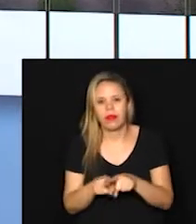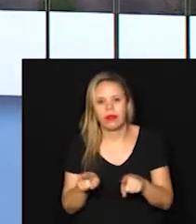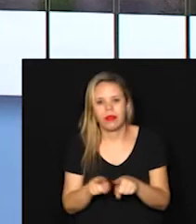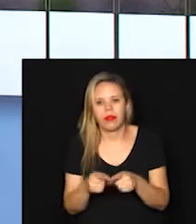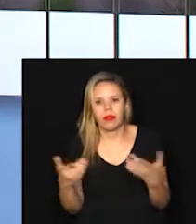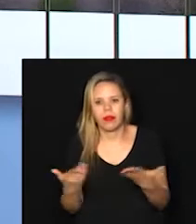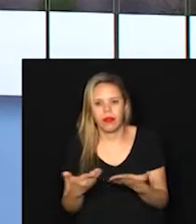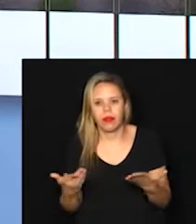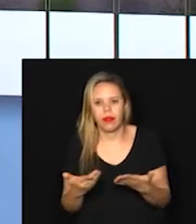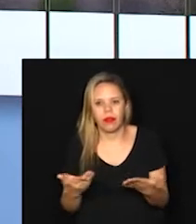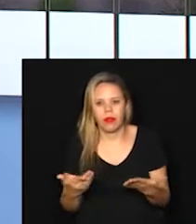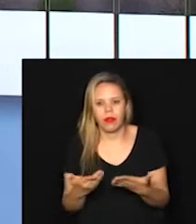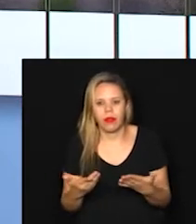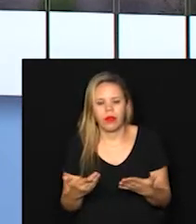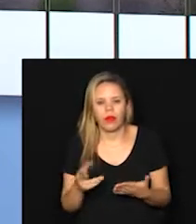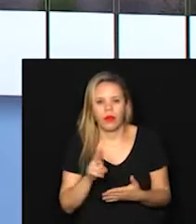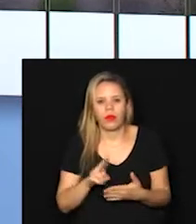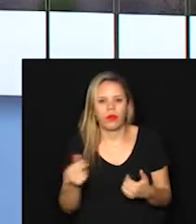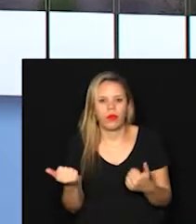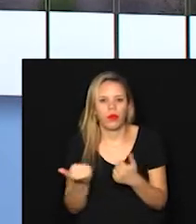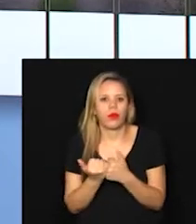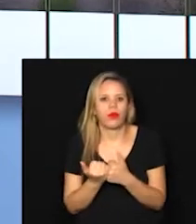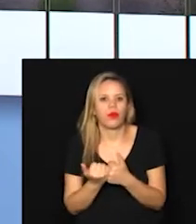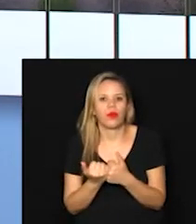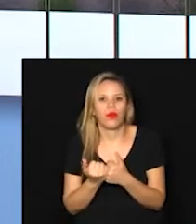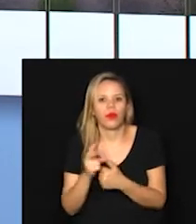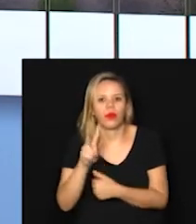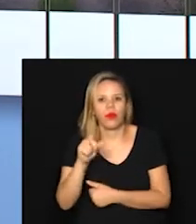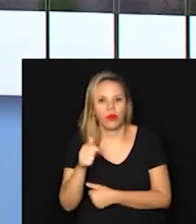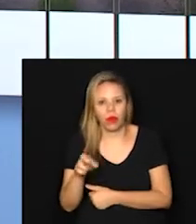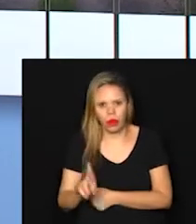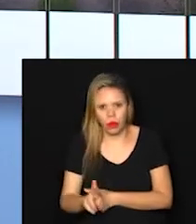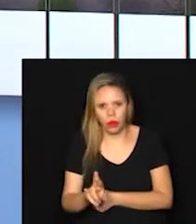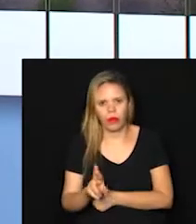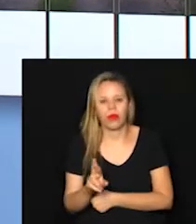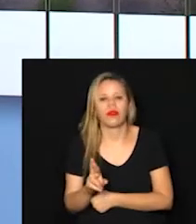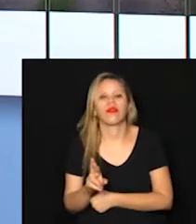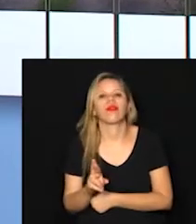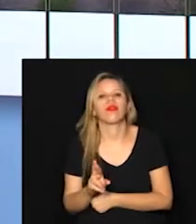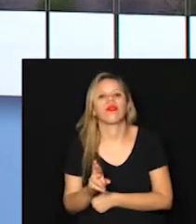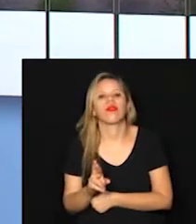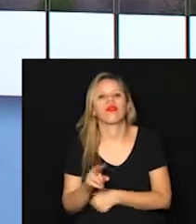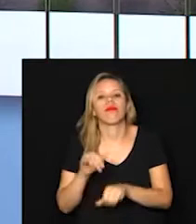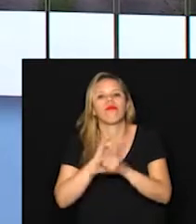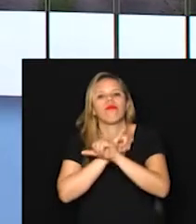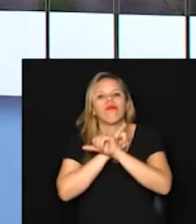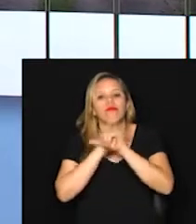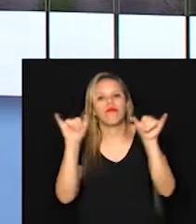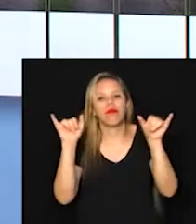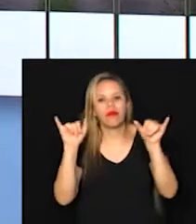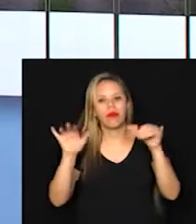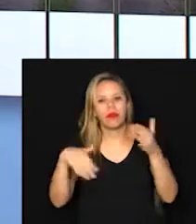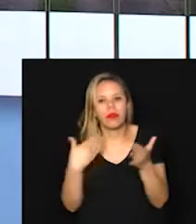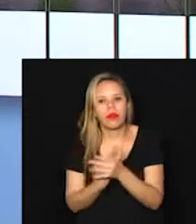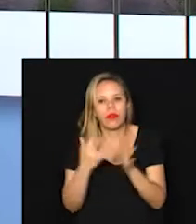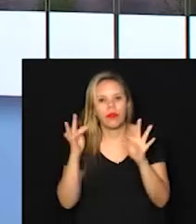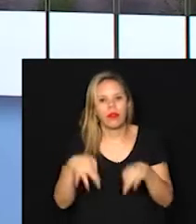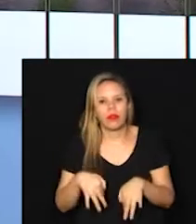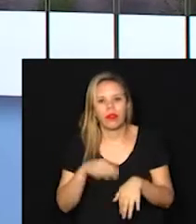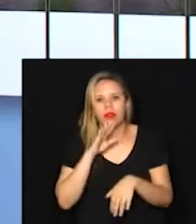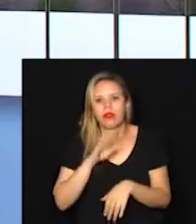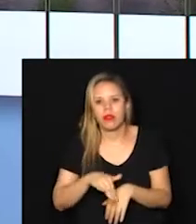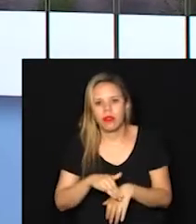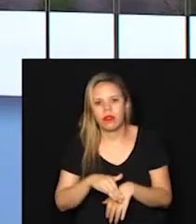que vai ocupar o lugar de Vander Vilauba, vai ser anunciado até no final desta